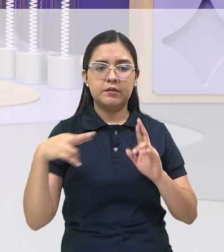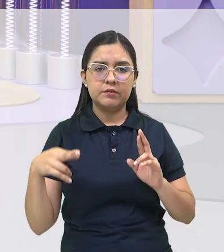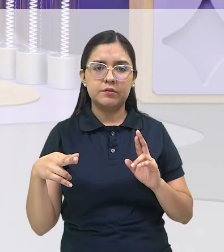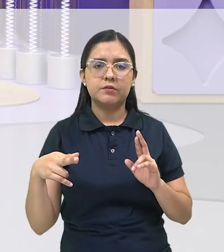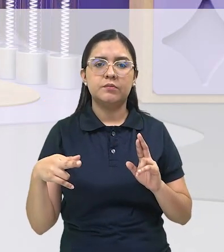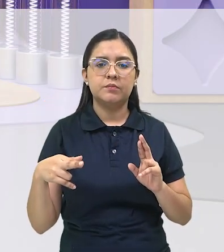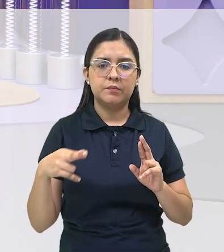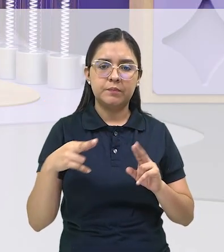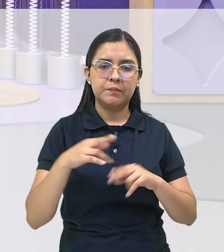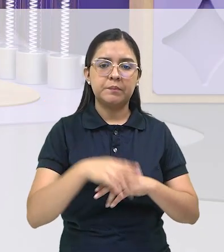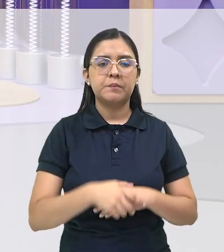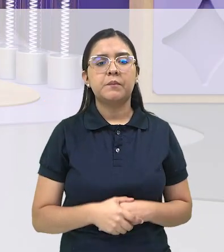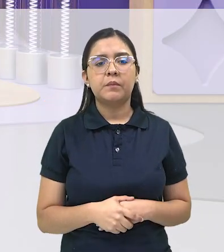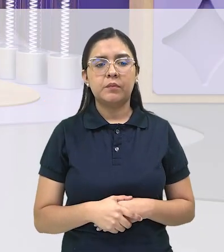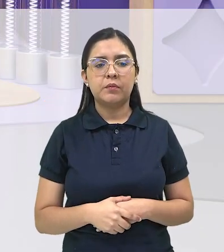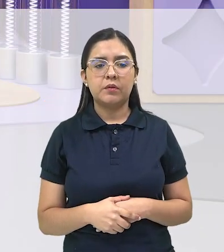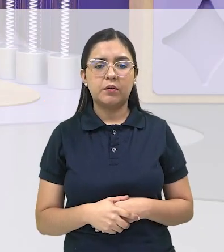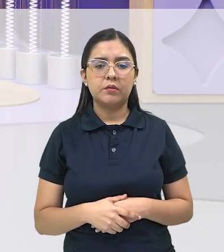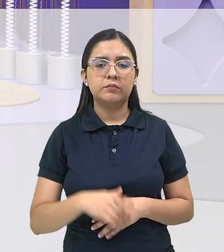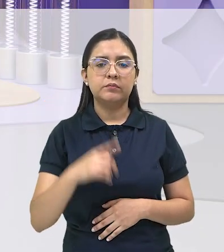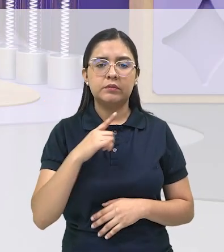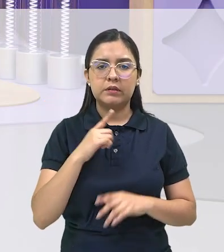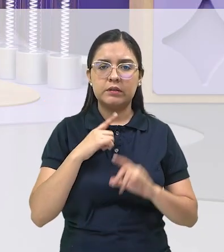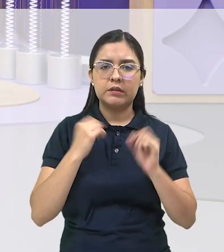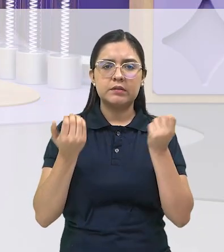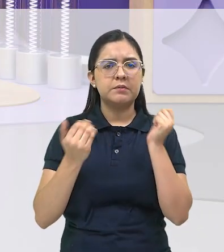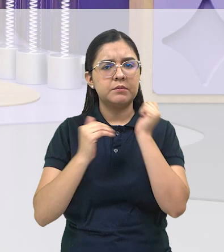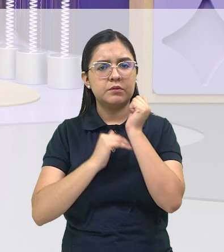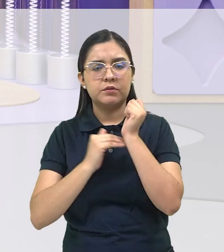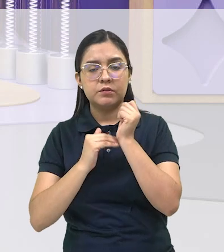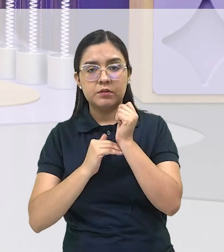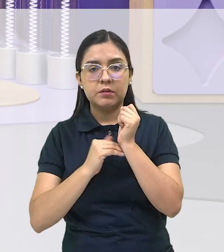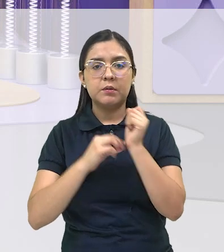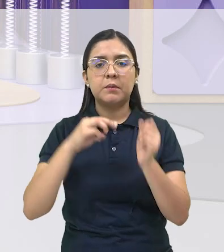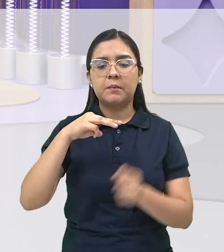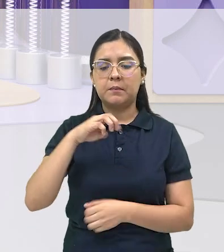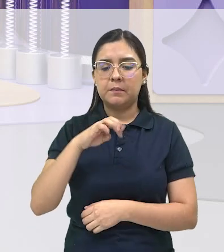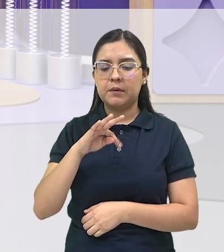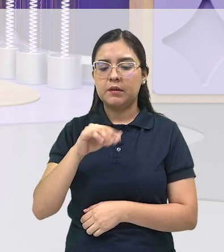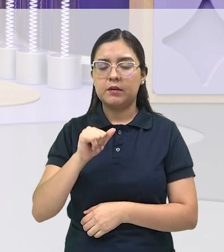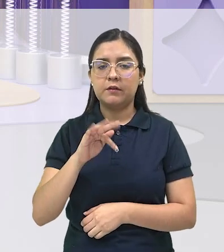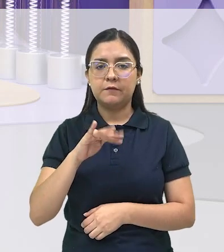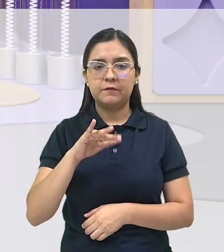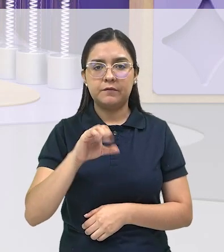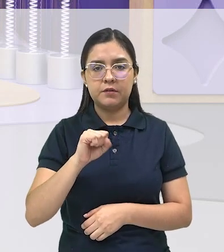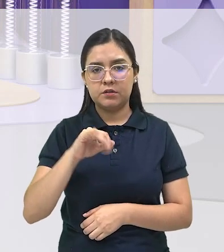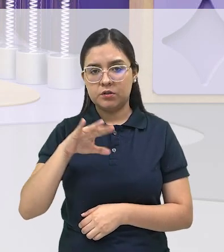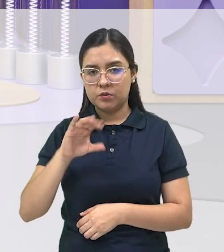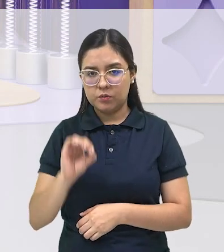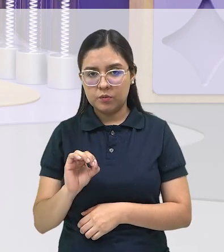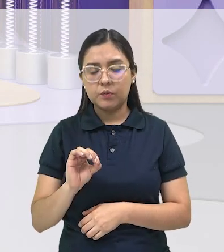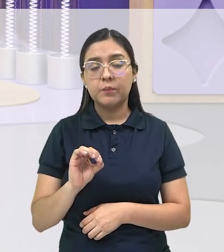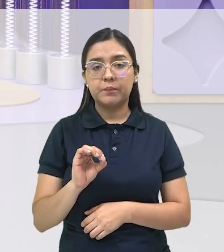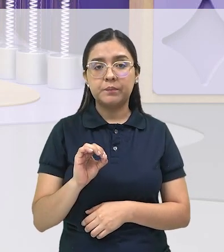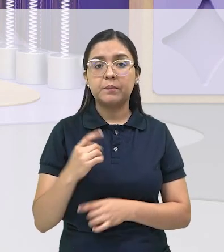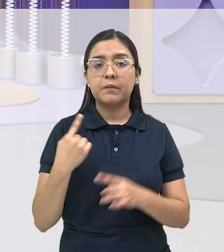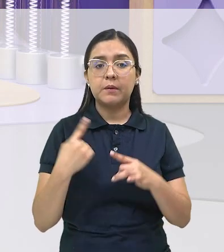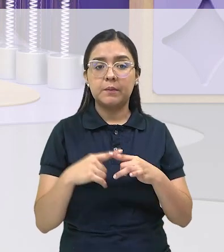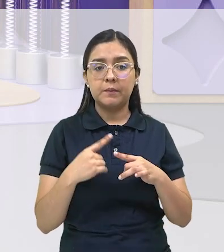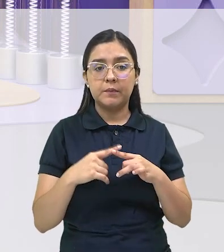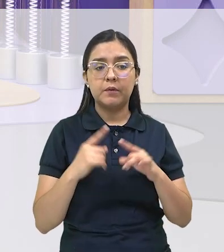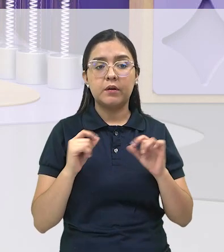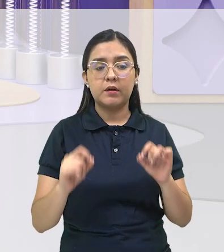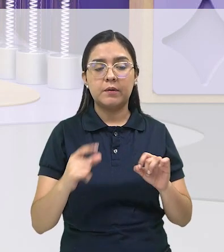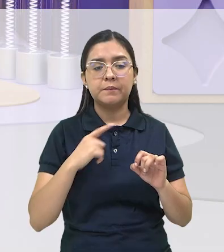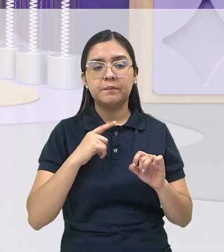de misticismo, repleto desse mistério metafísico, né? Disso um pouco que boa parte do nosso